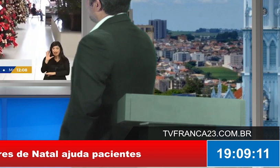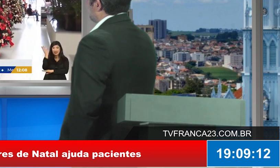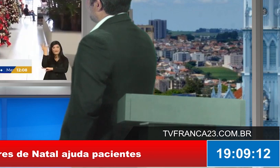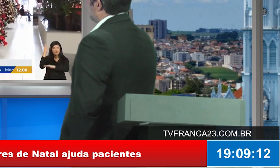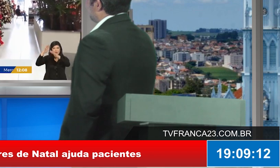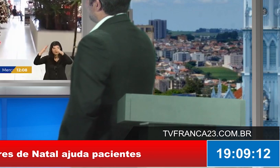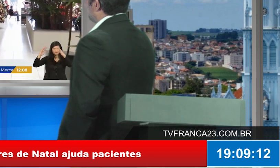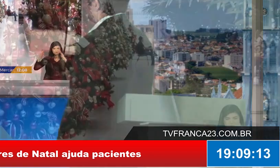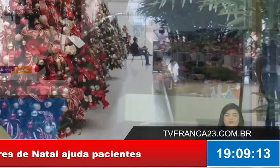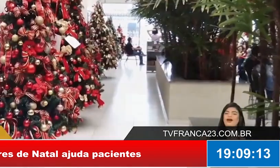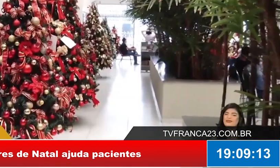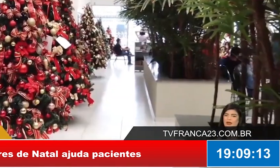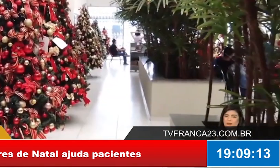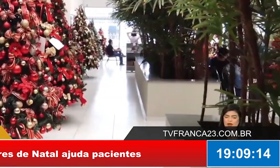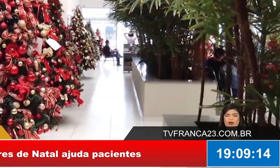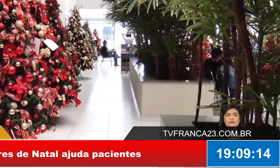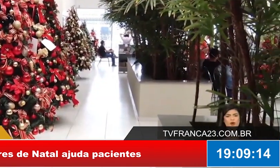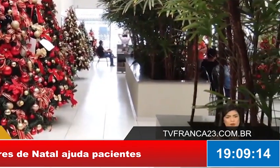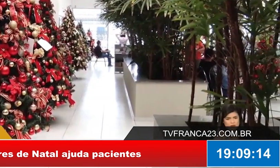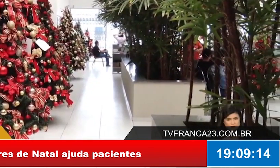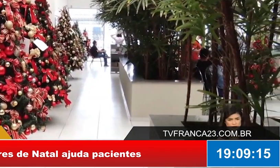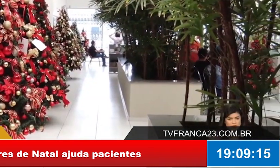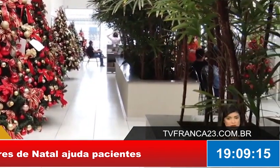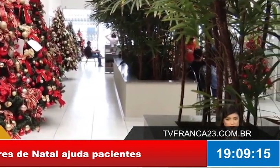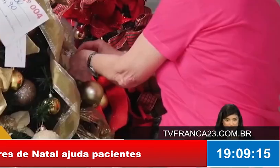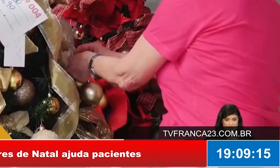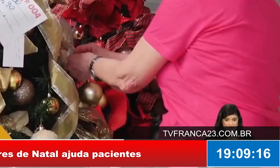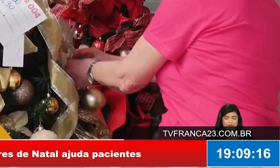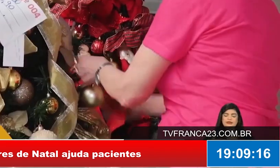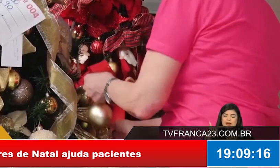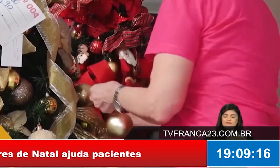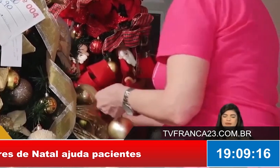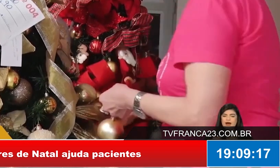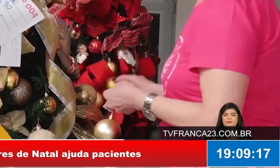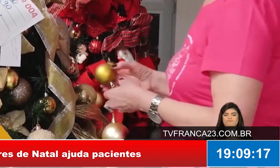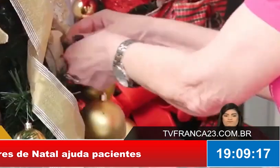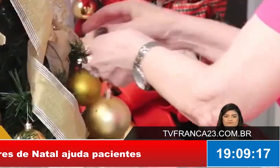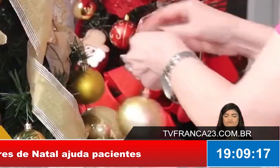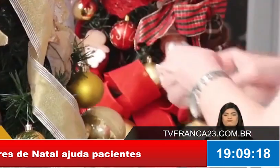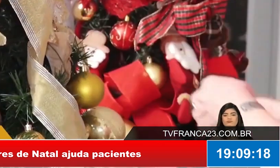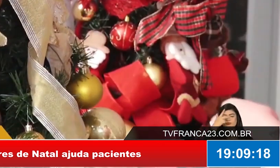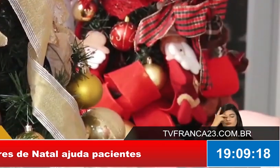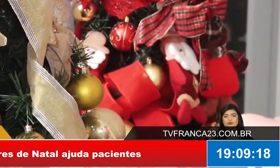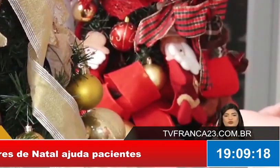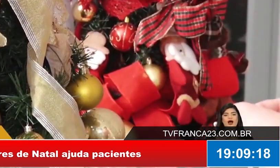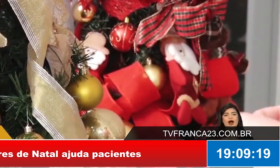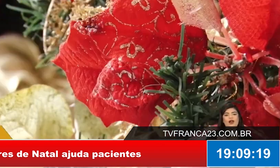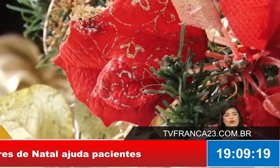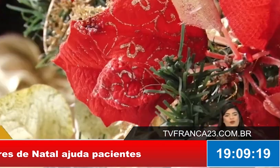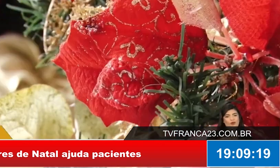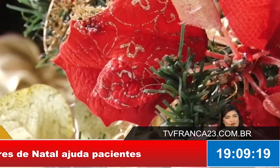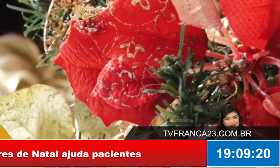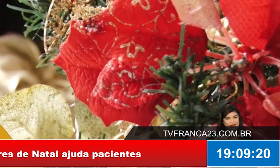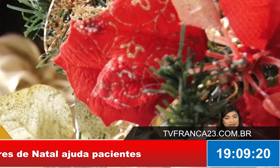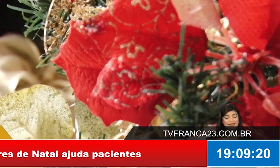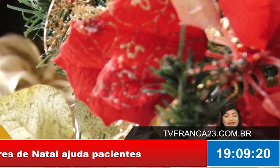rede Rio Clarense de Combate ao Câncer, elas têm um papel fundamental. A instituição arrecada fundos alugando as decorações. E